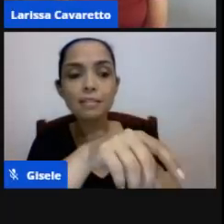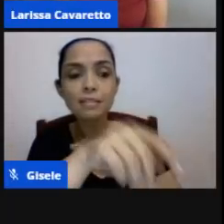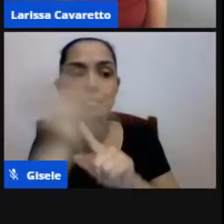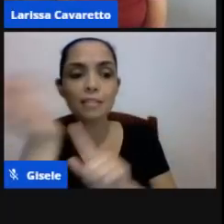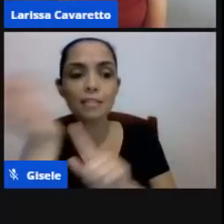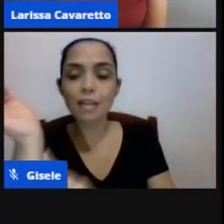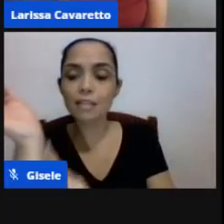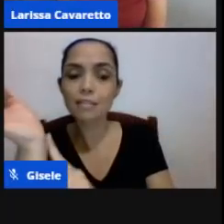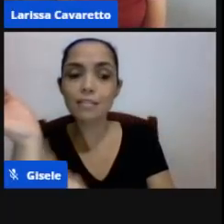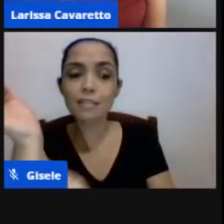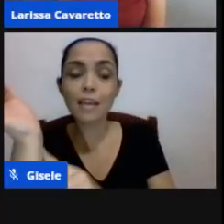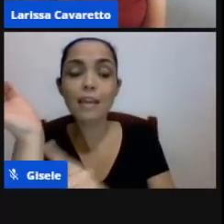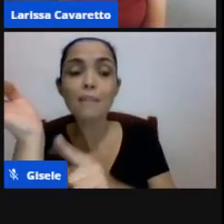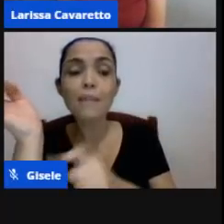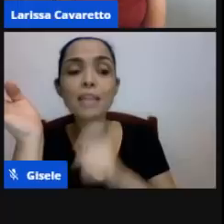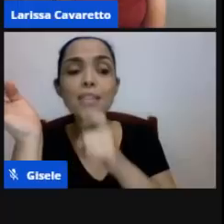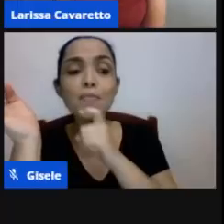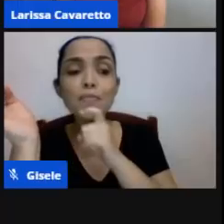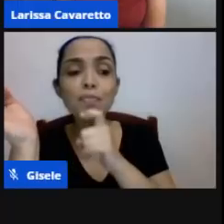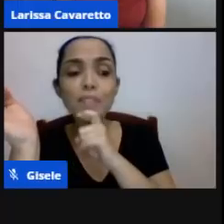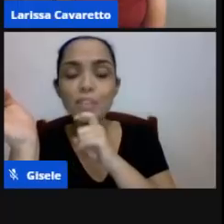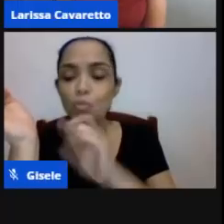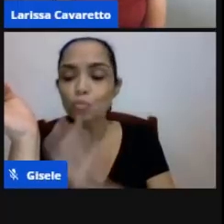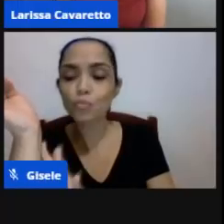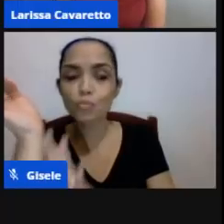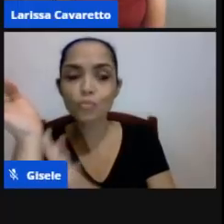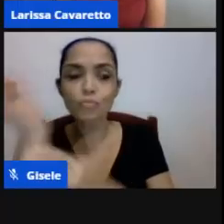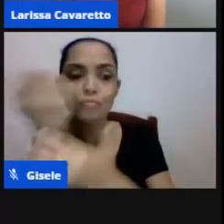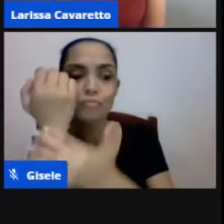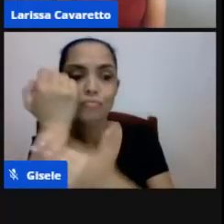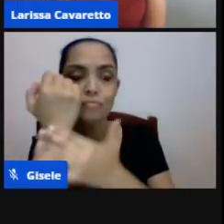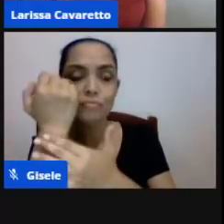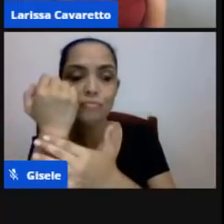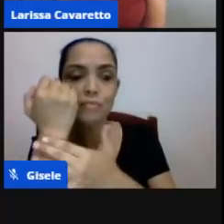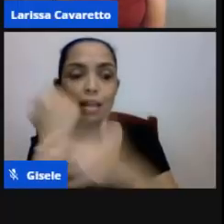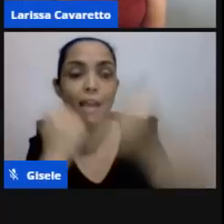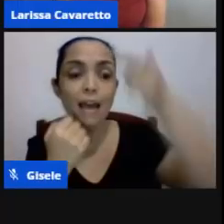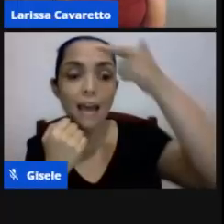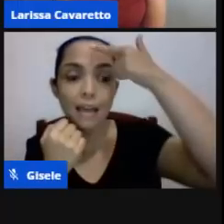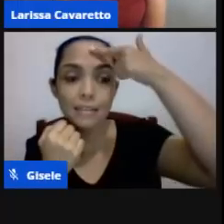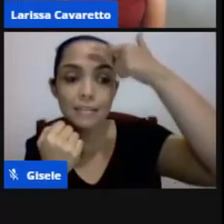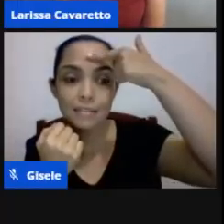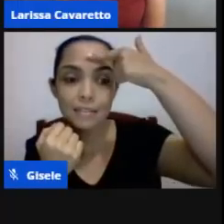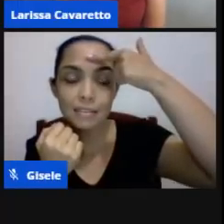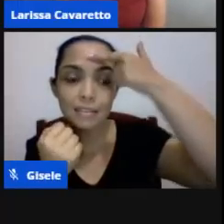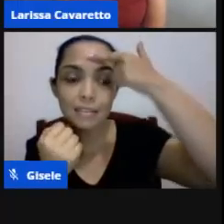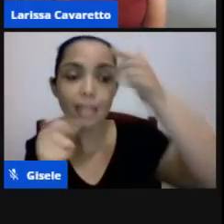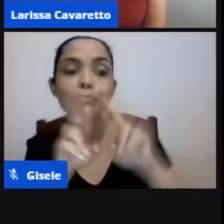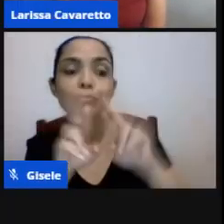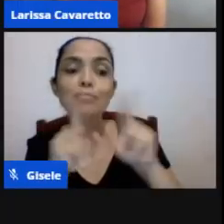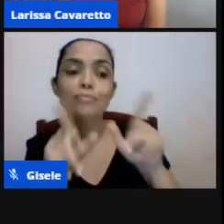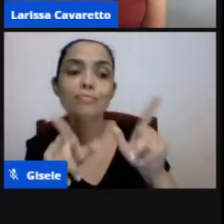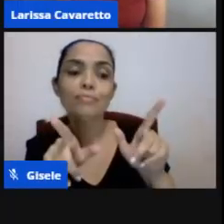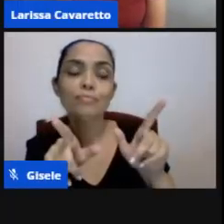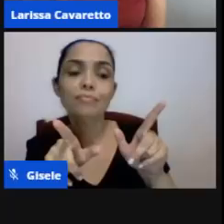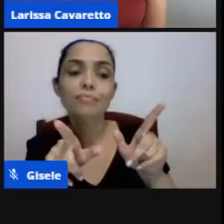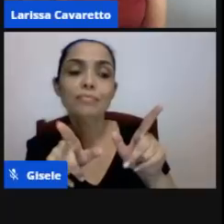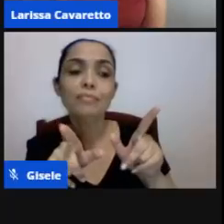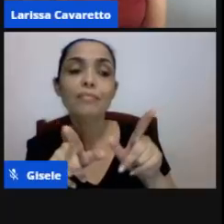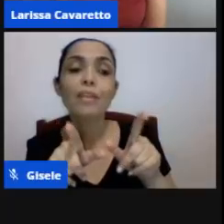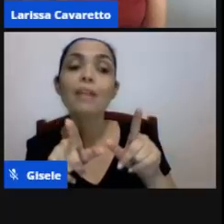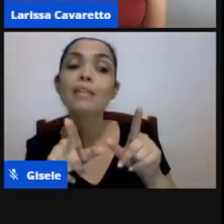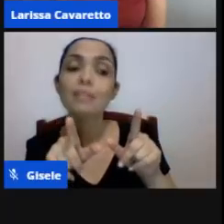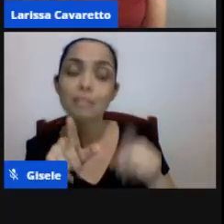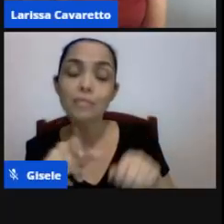eu vou mostrar para vocês, eu vou pegar aqui um termômetro e vou mostrar como que dá diferença na temperatura. Então, obrigatoriamente tem que ser